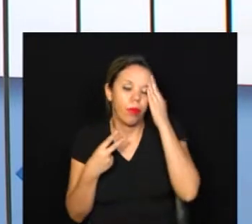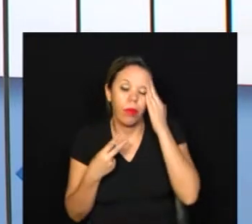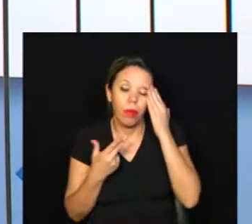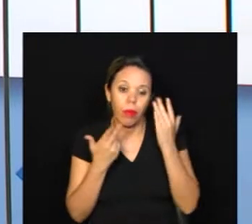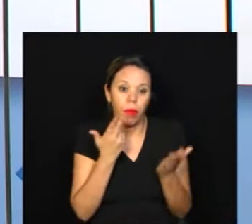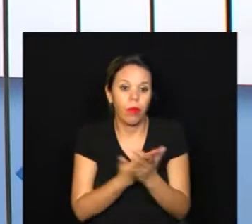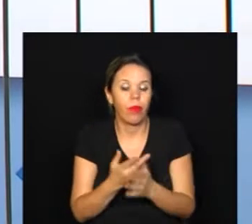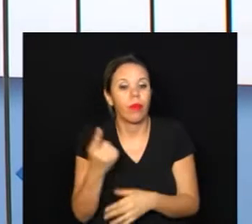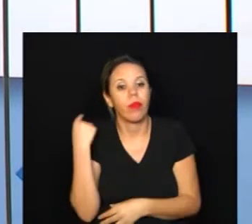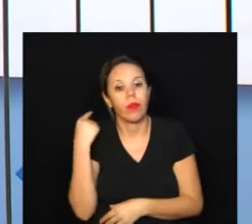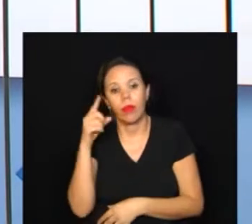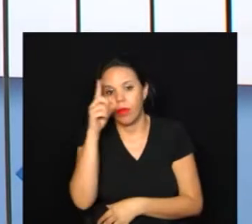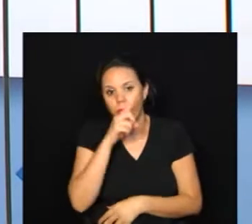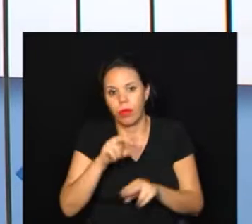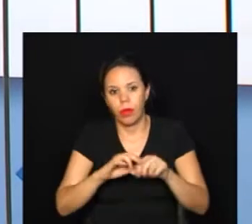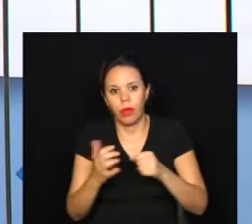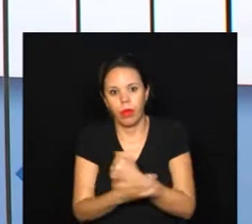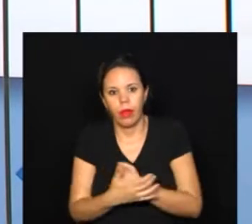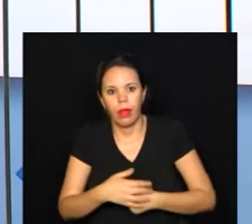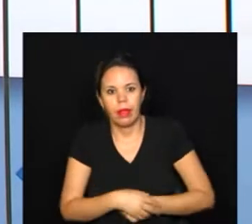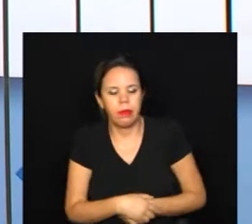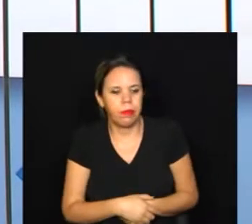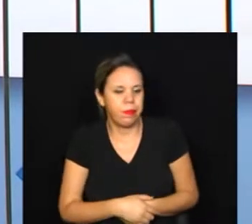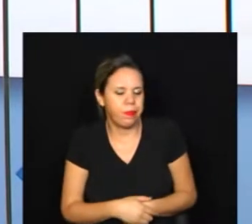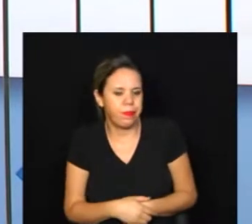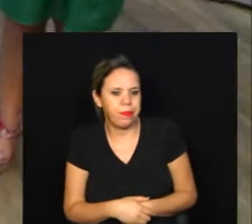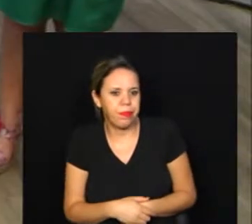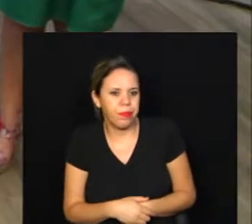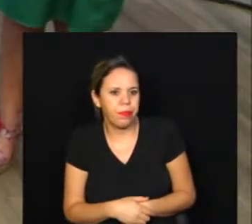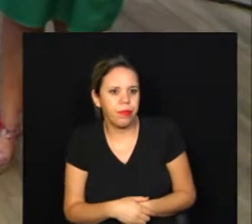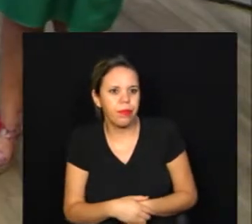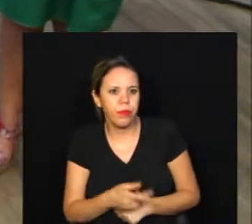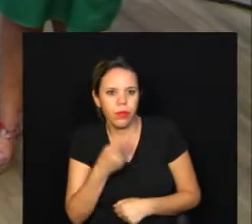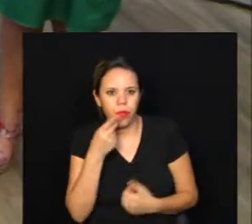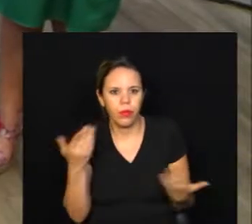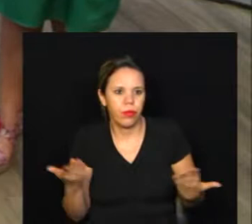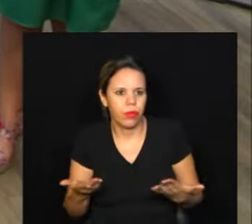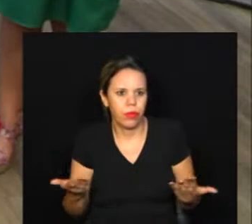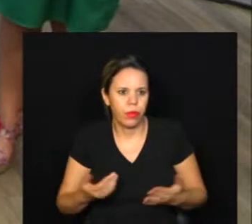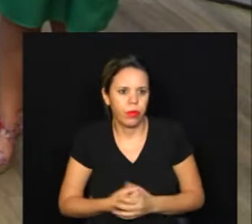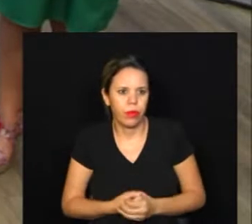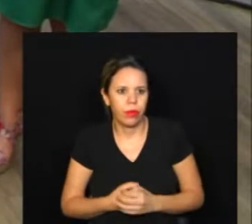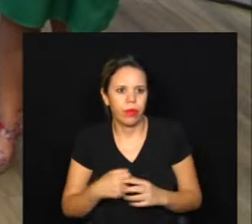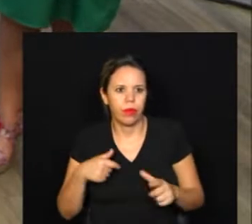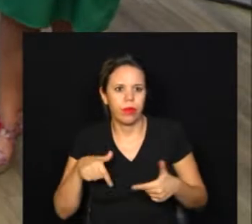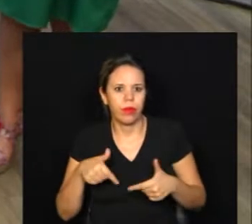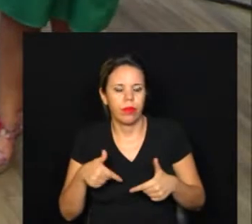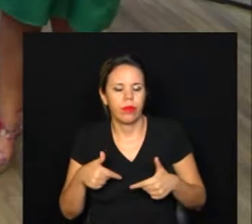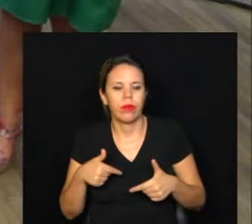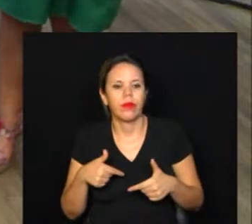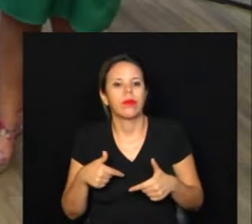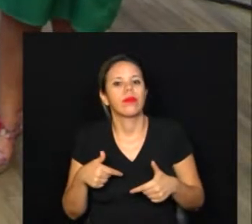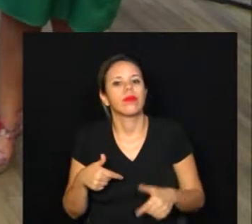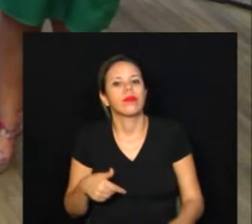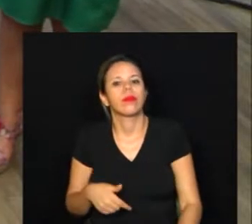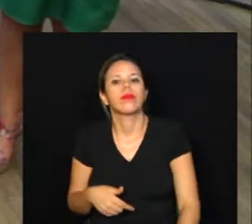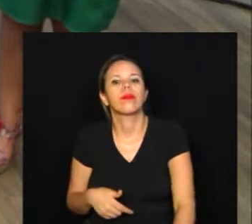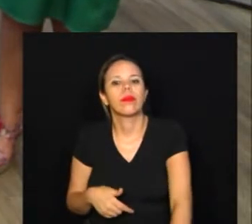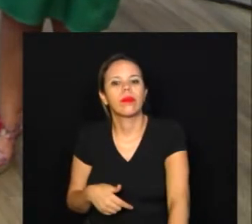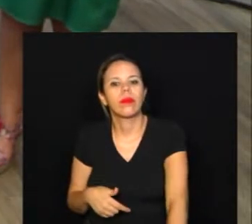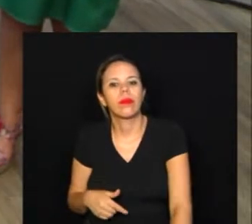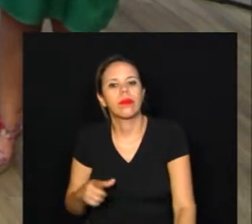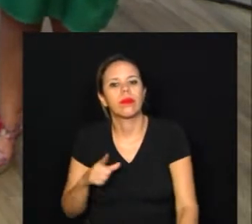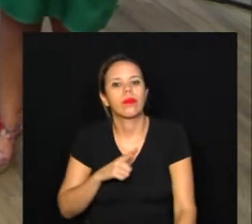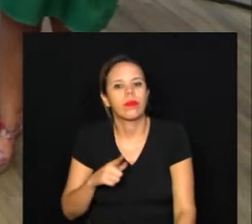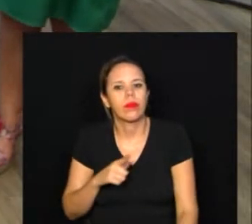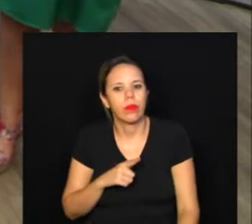no último domingo devido à Covid-19. Vamos falar um pouquinho agora sobre a ação parlamentar, Mina Abreu. A gente tem